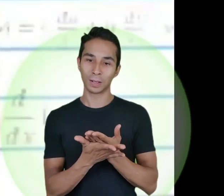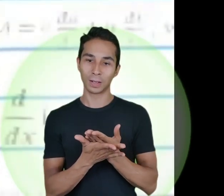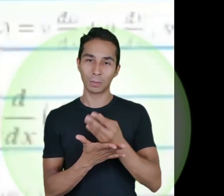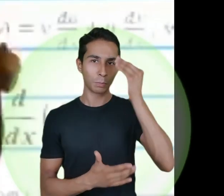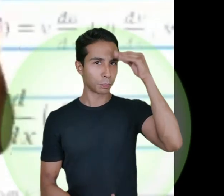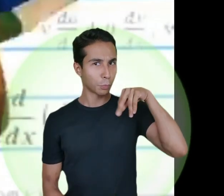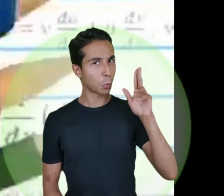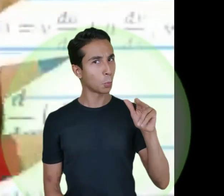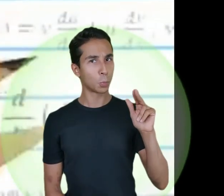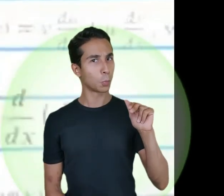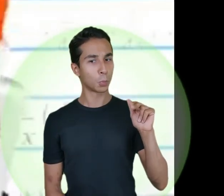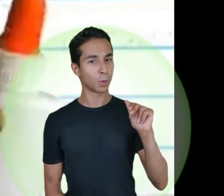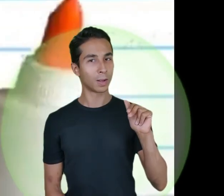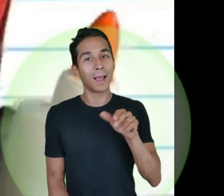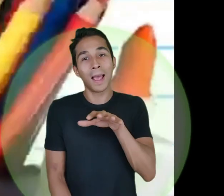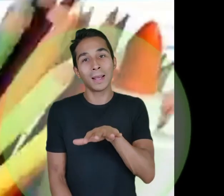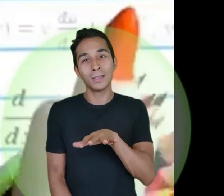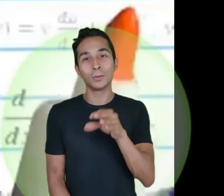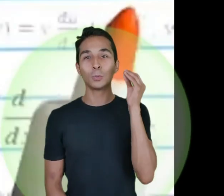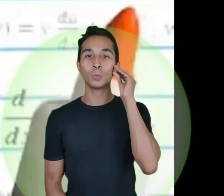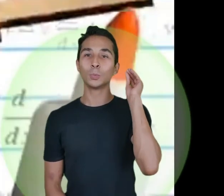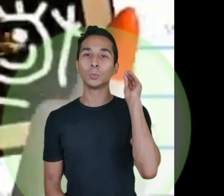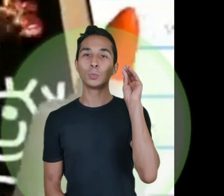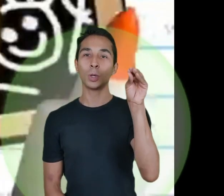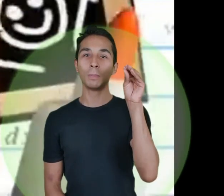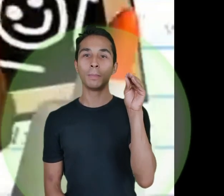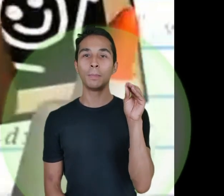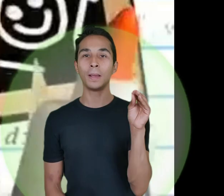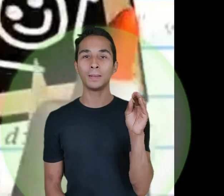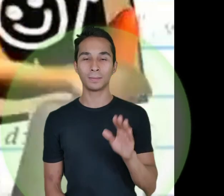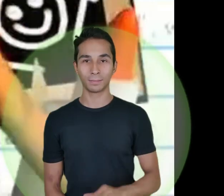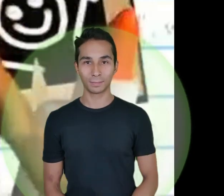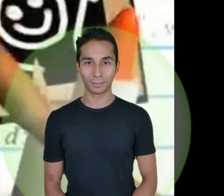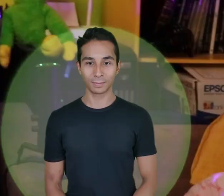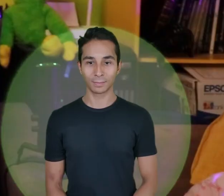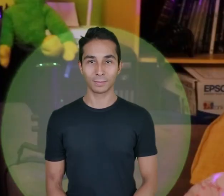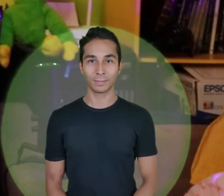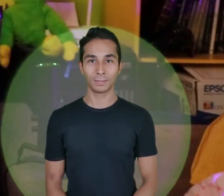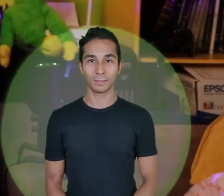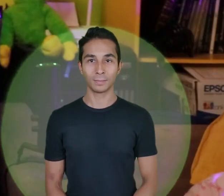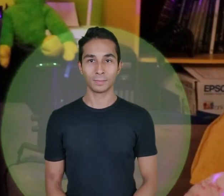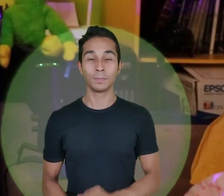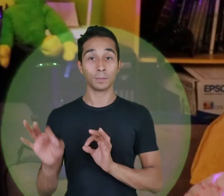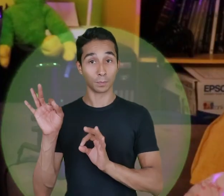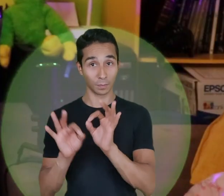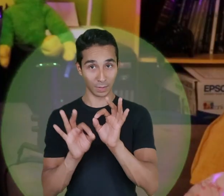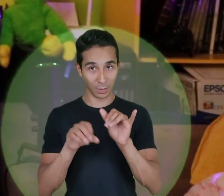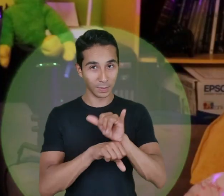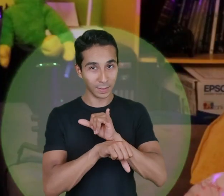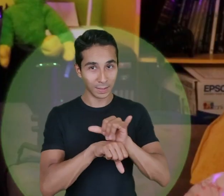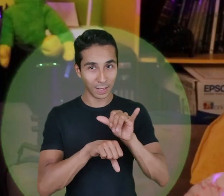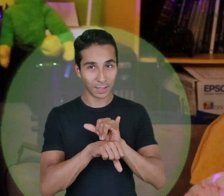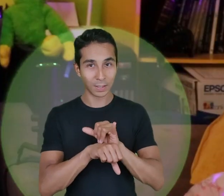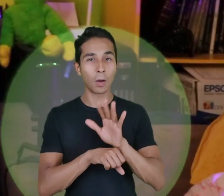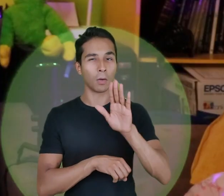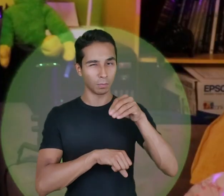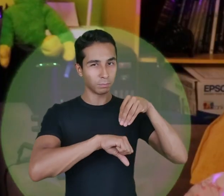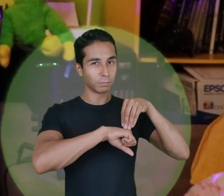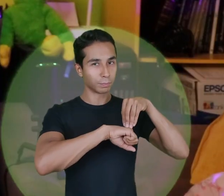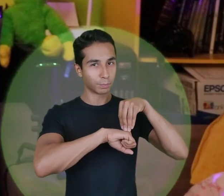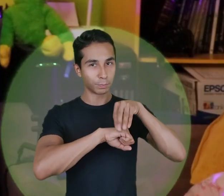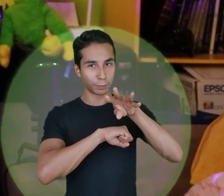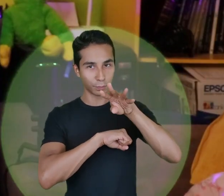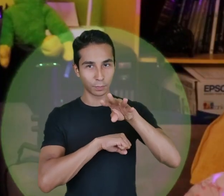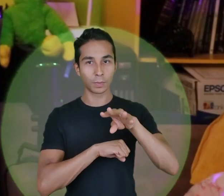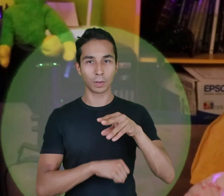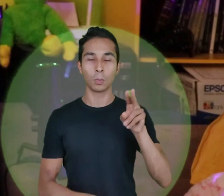estudar, nunca deixem isso de lado. É isso, um beijo da Anitta. Pensando em ferramentas de organização, posso falar para vocês aqui